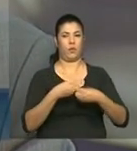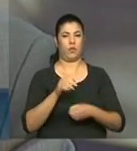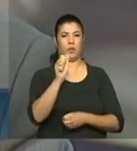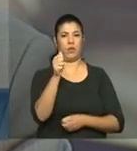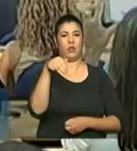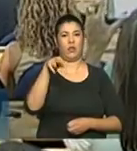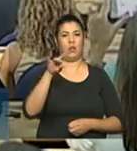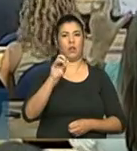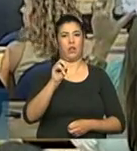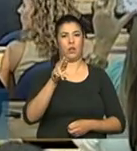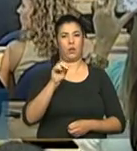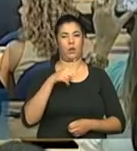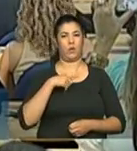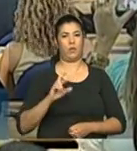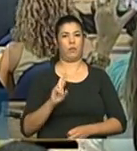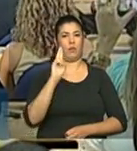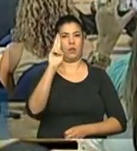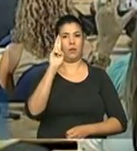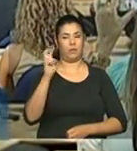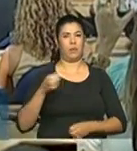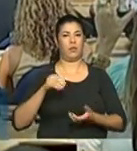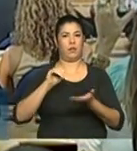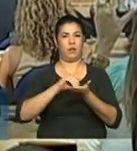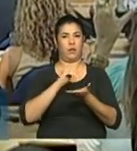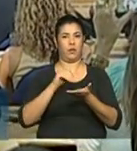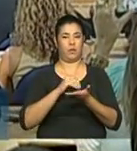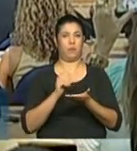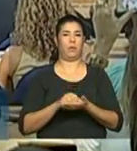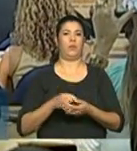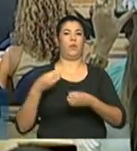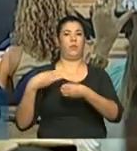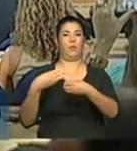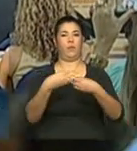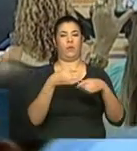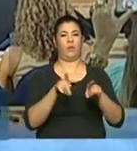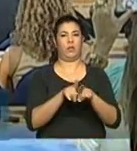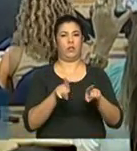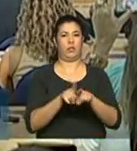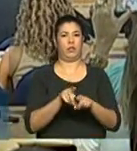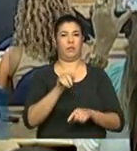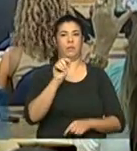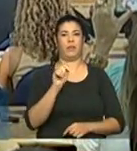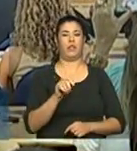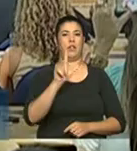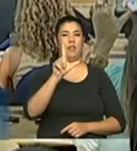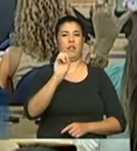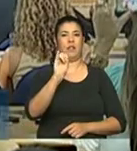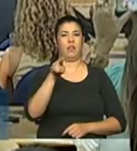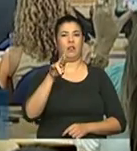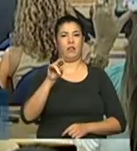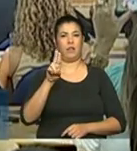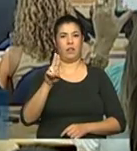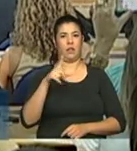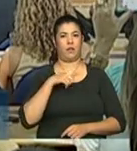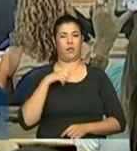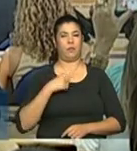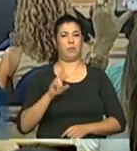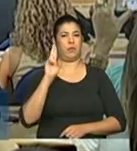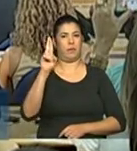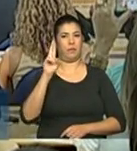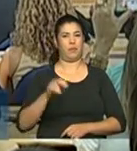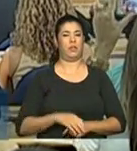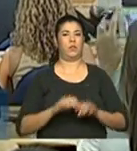Nardi, representando os secretários municipais, o Nereu Henrique Mansano, representando o Conselho de Secretários Estaduais de